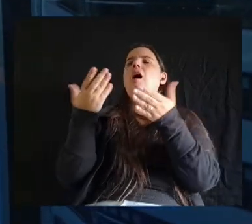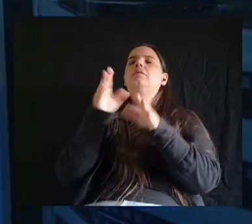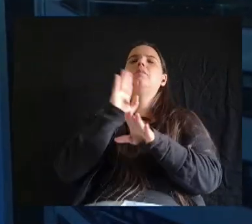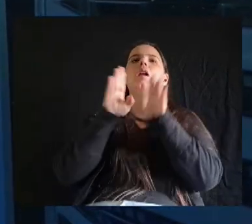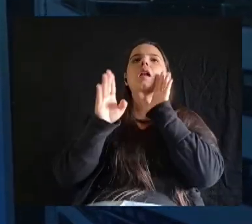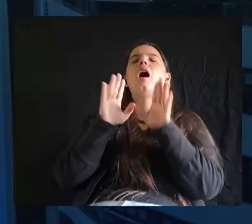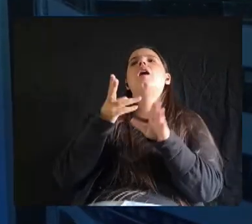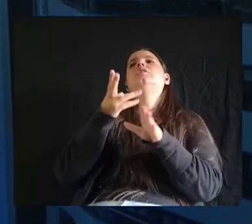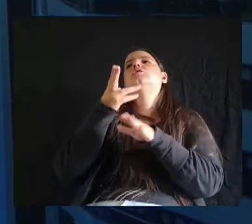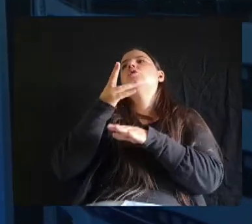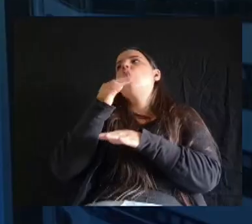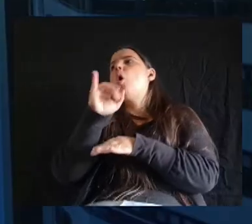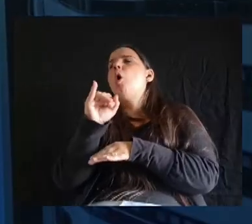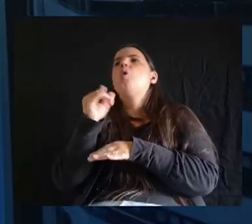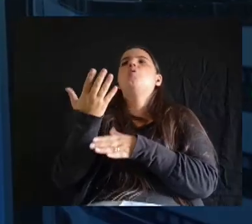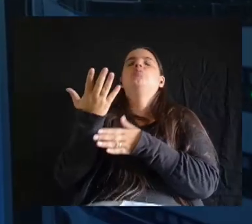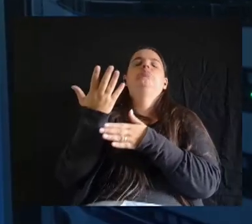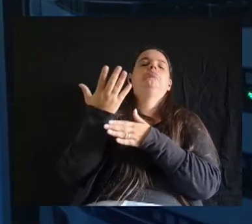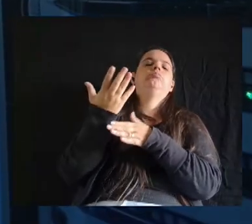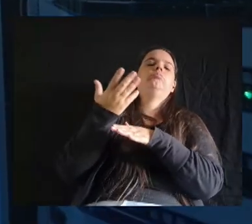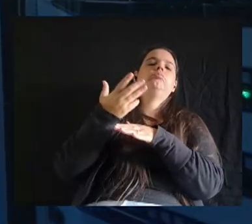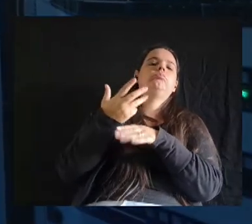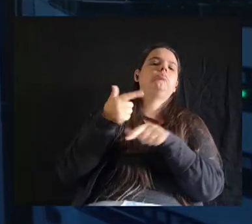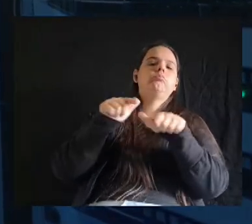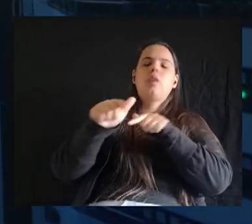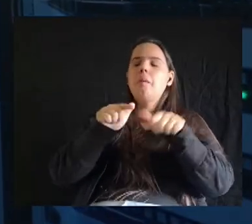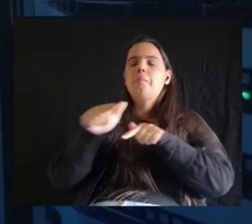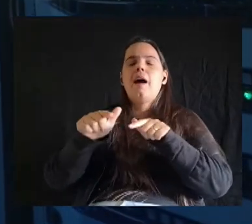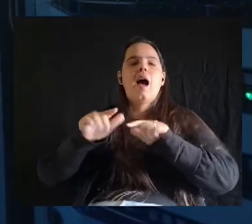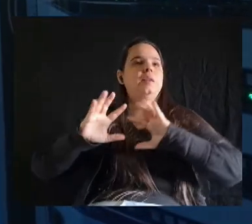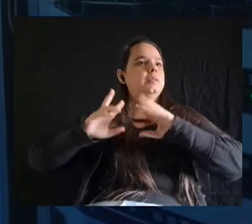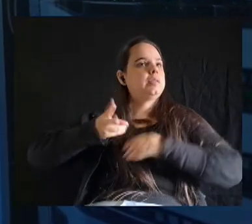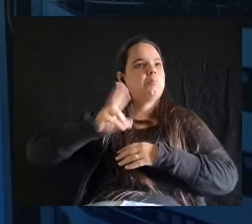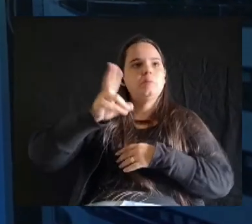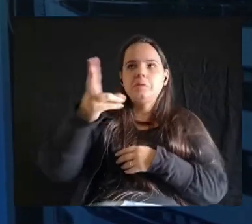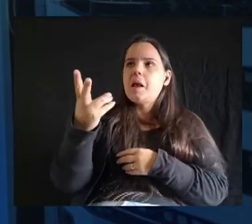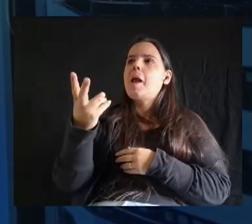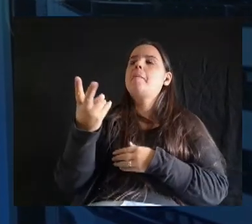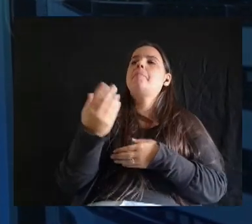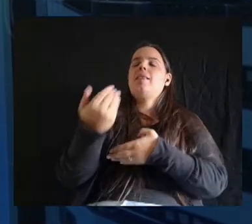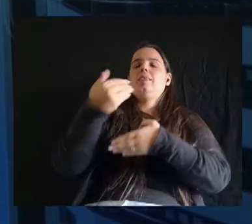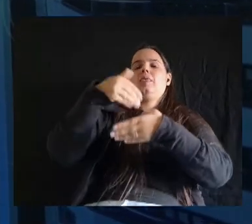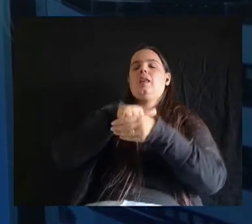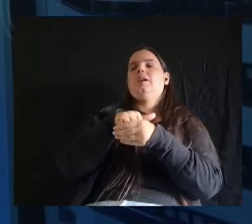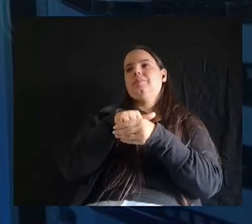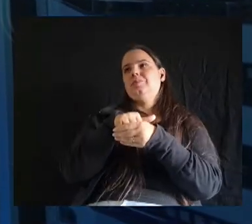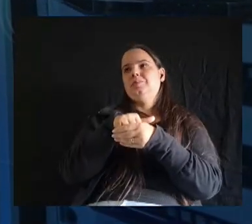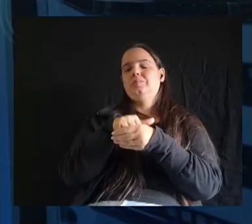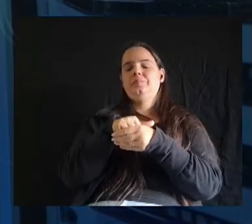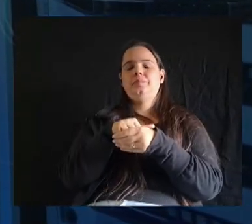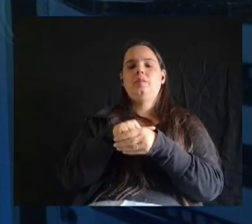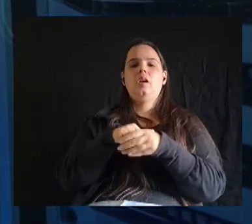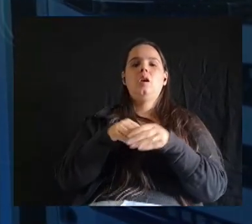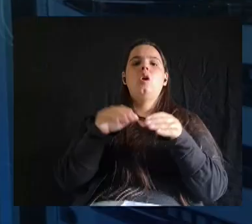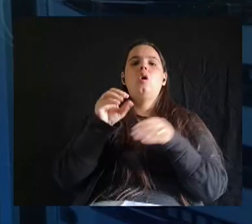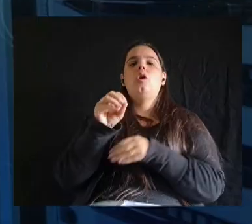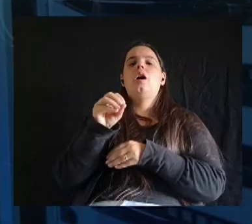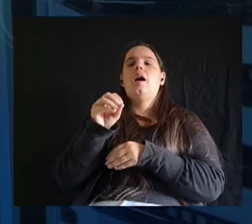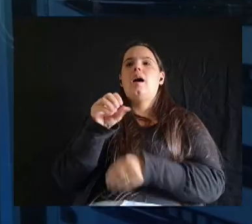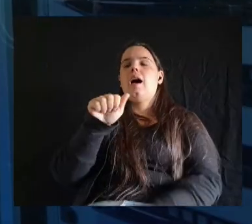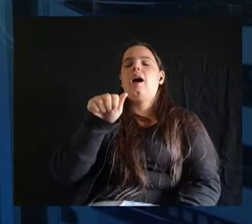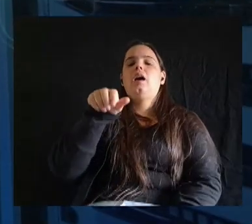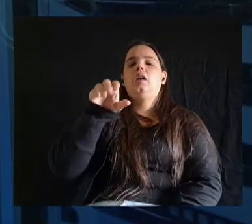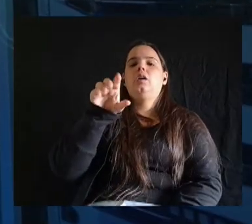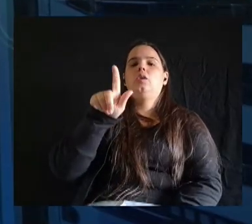fazendo uma aquisição, eles estão sempre ali, né? Quer a gente perceba ou não. E os algoritmos nada mais são do que